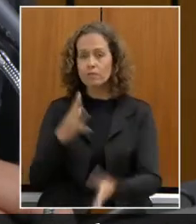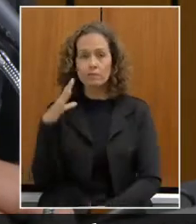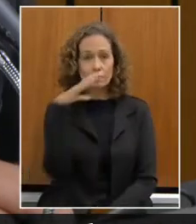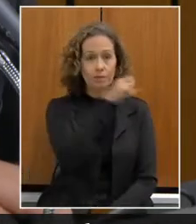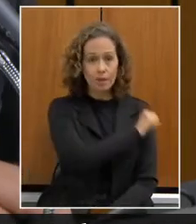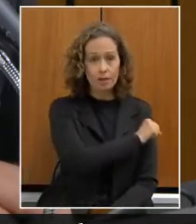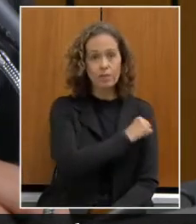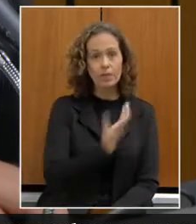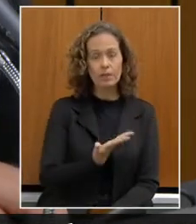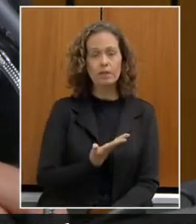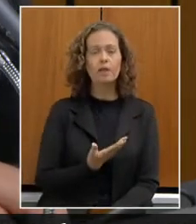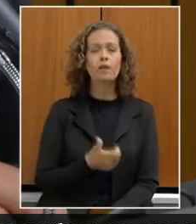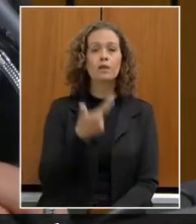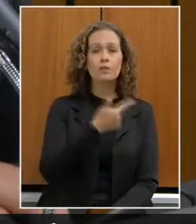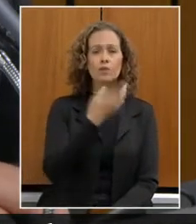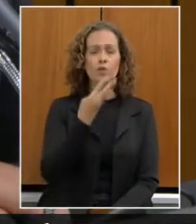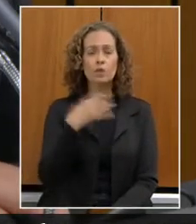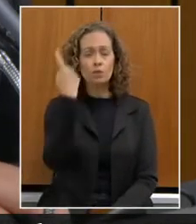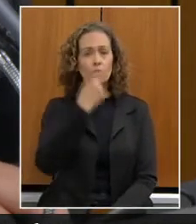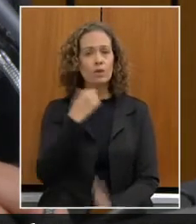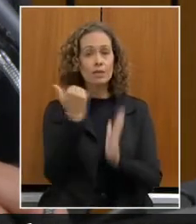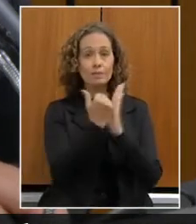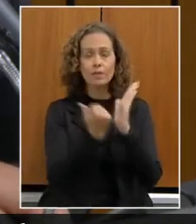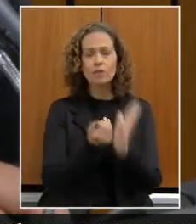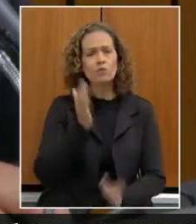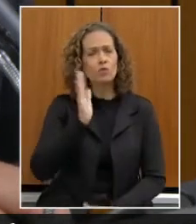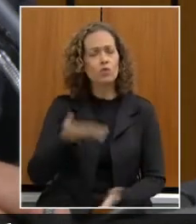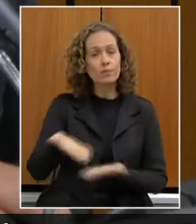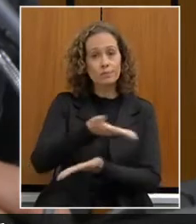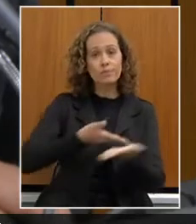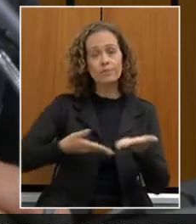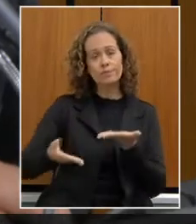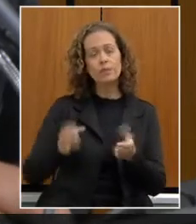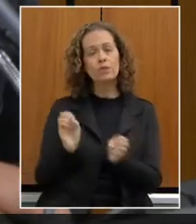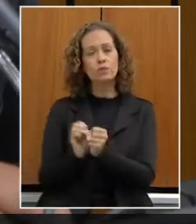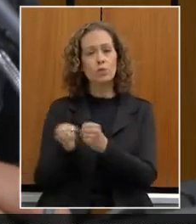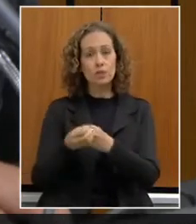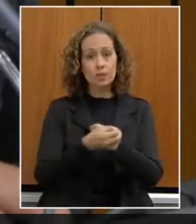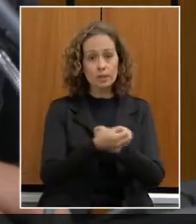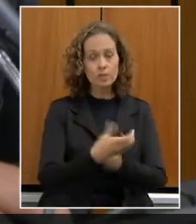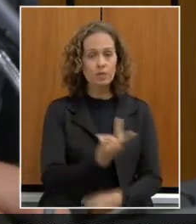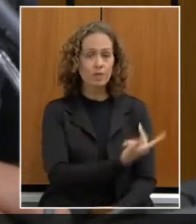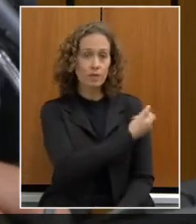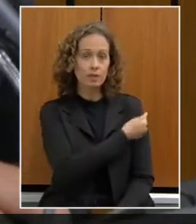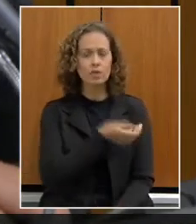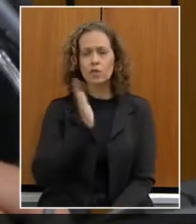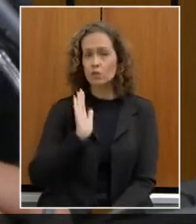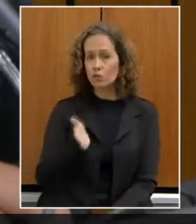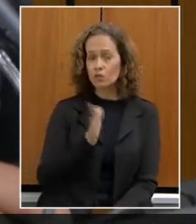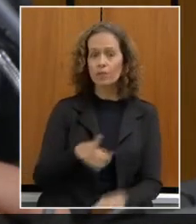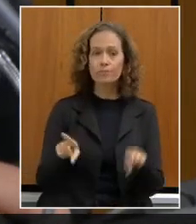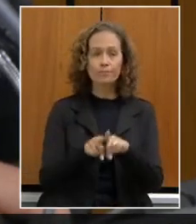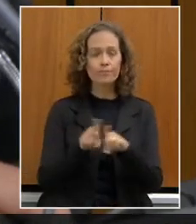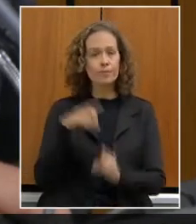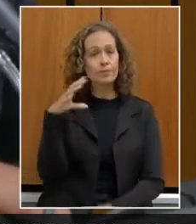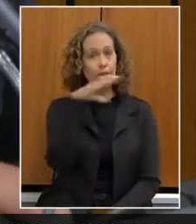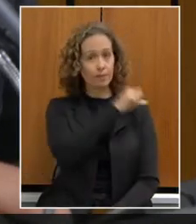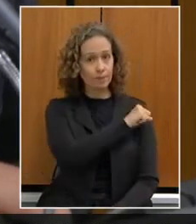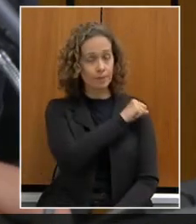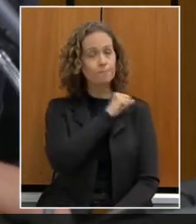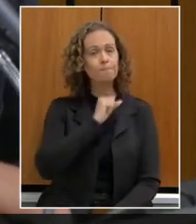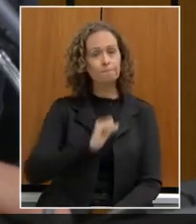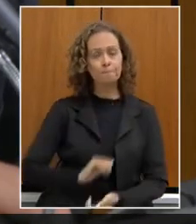em menos de 24 horas já estamos transferindo e os municípios que vacinam estão vacinando também de forma mais ágil